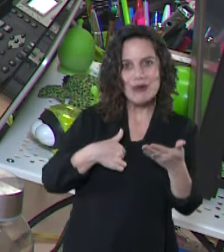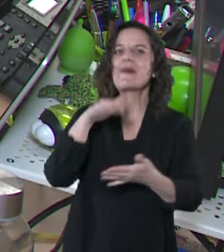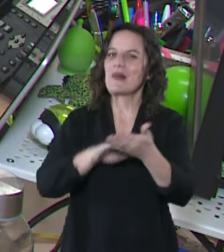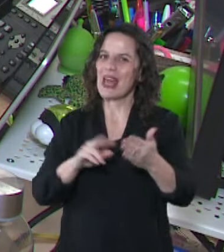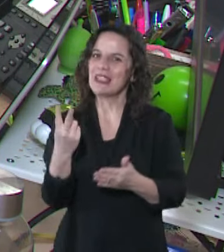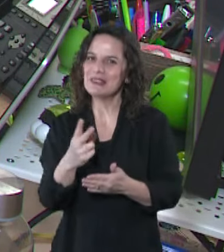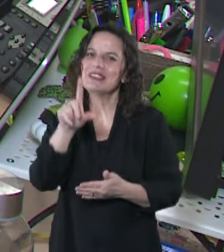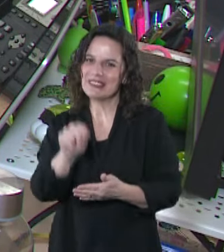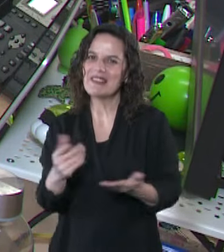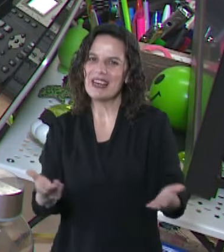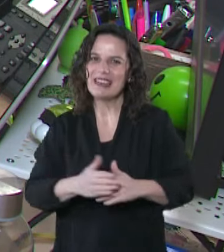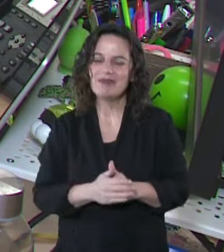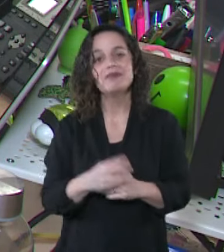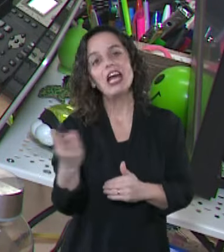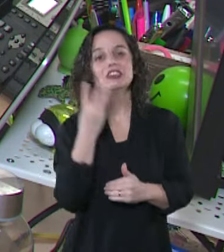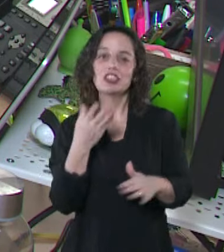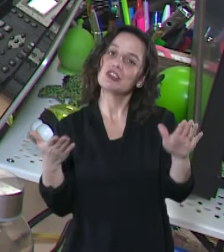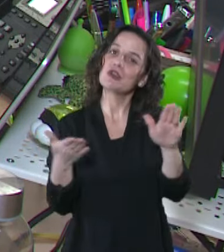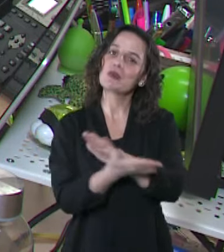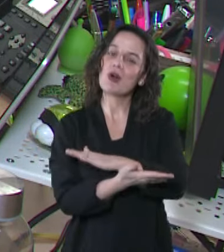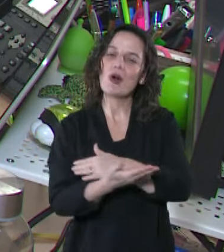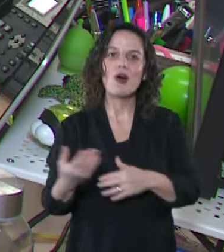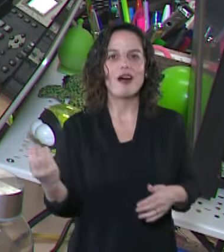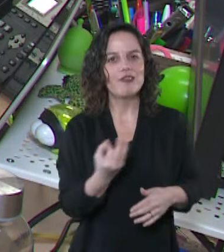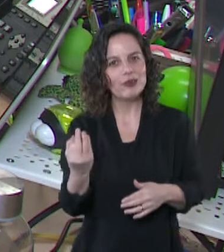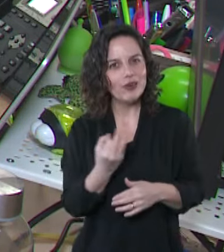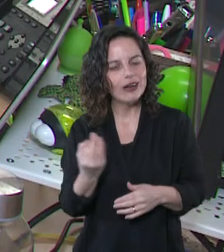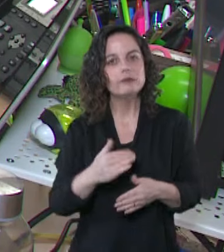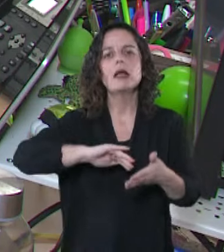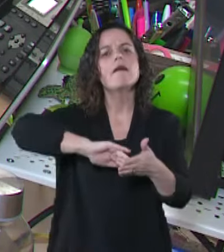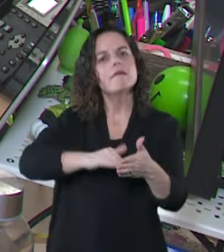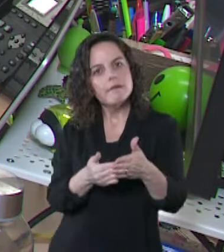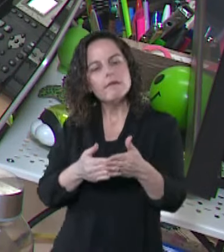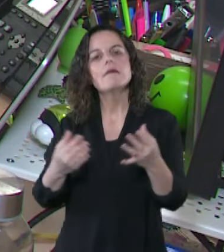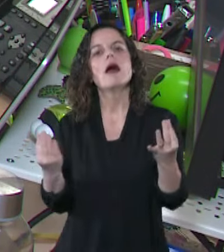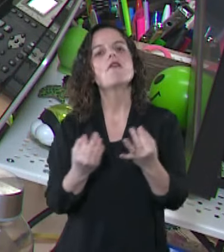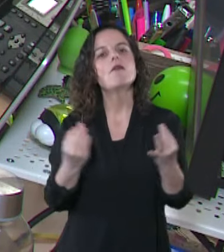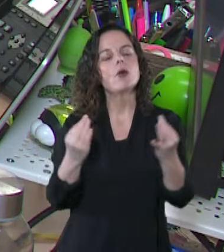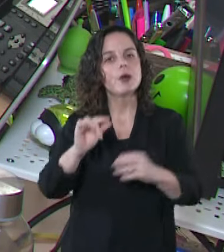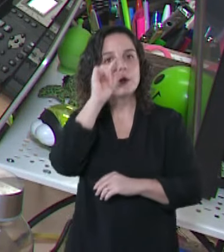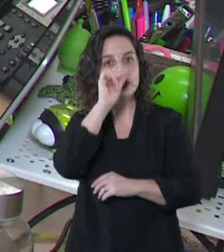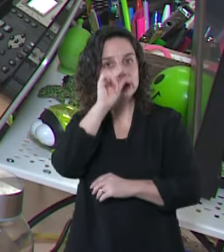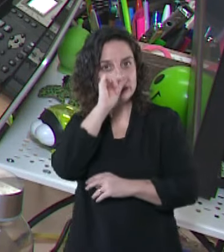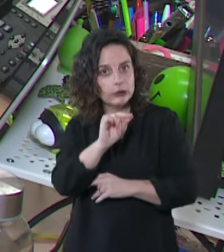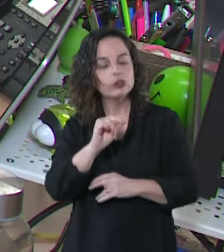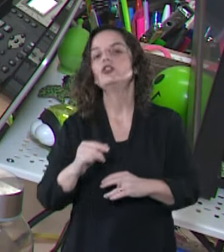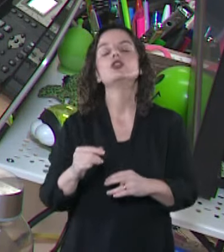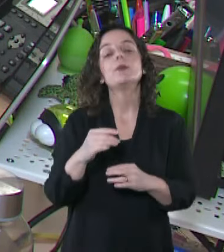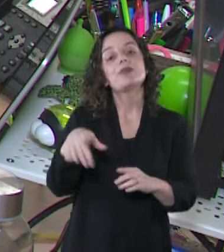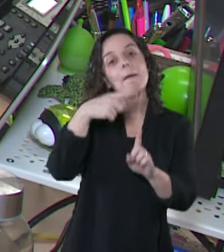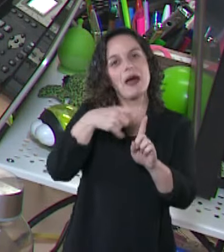duas colegas. E entramos as três. Fizemos o nosso exame no CLA do Montijo. Mais de